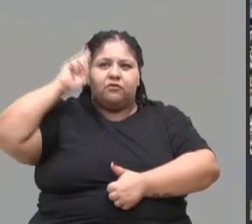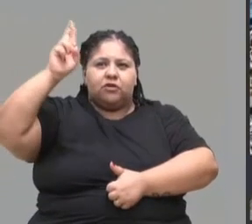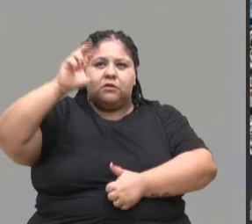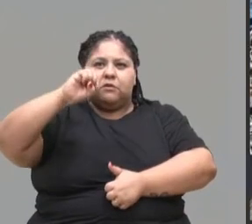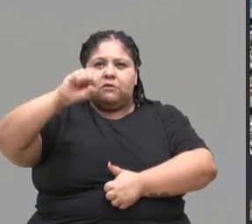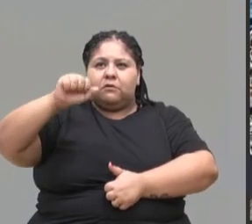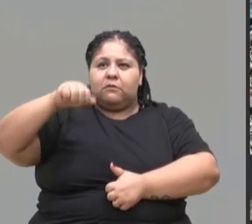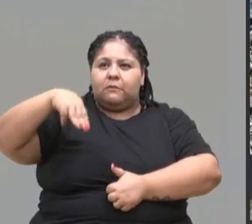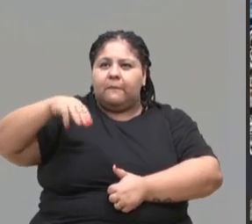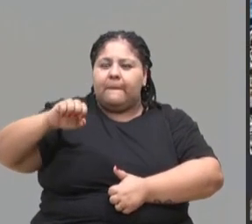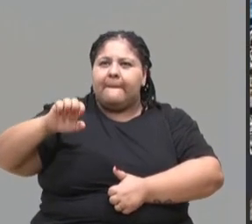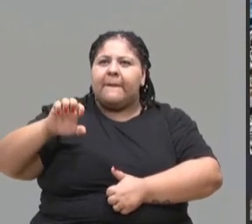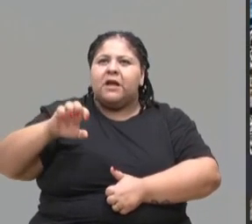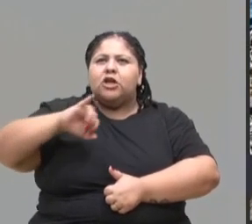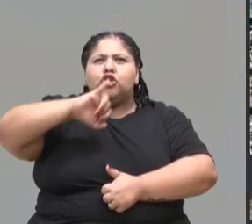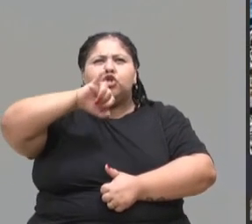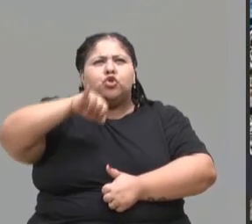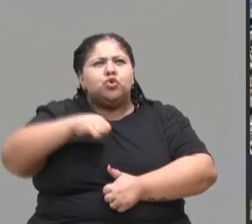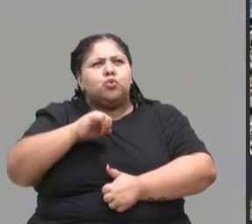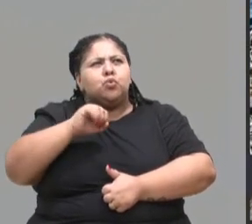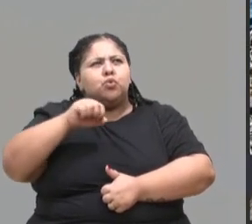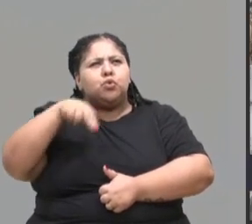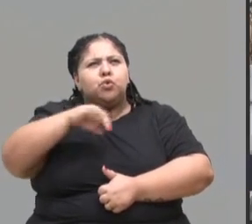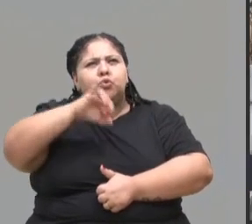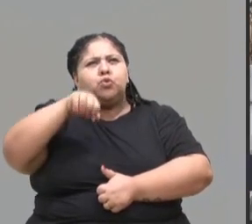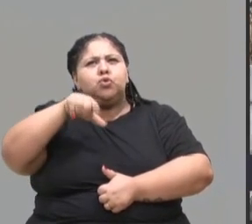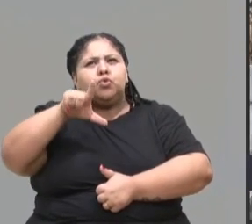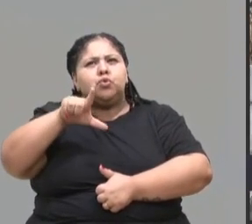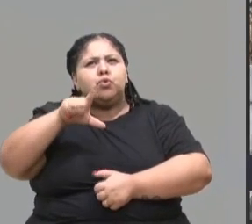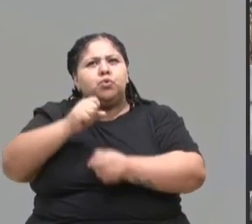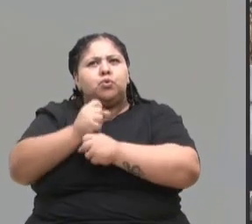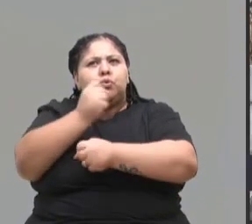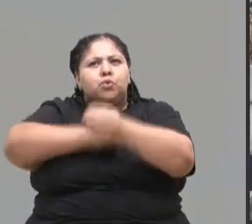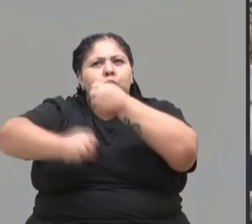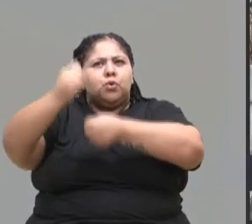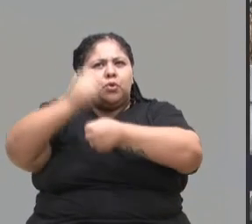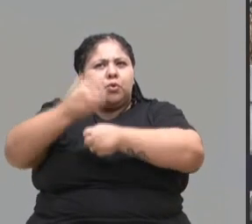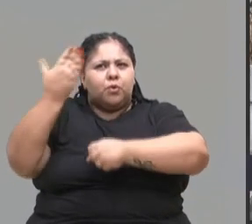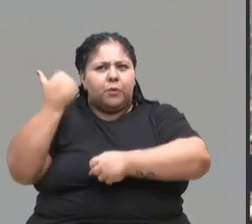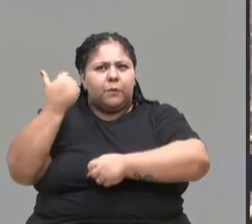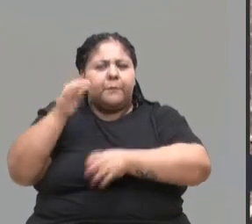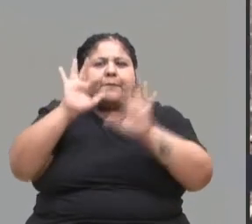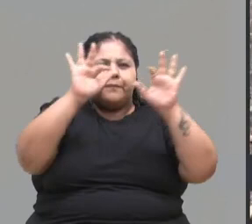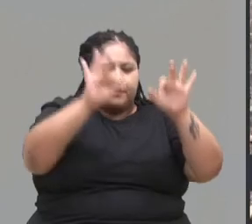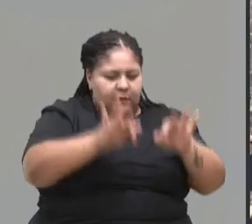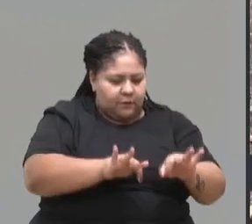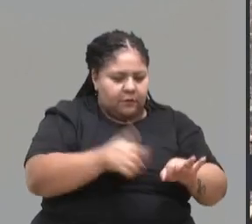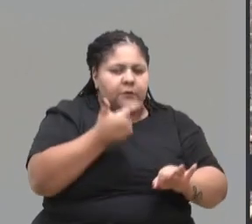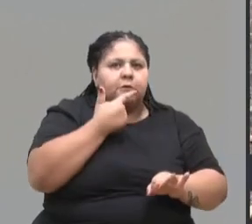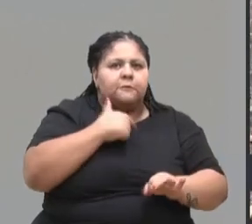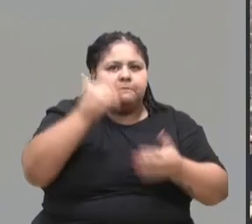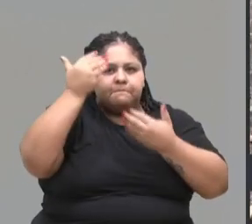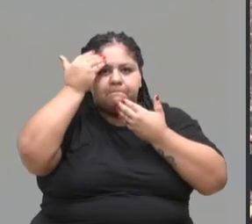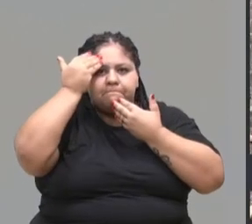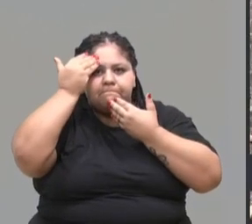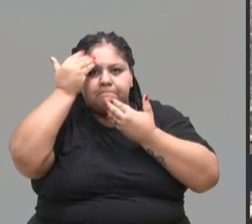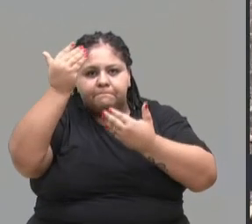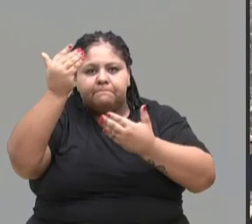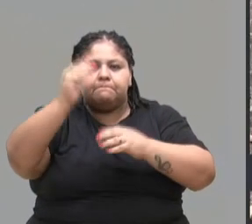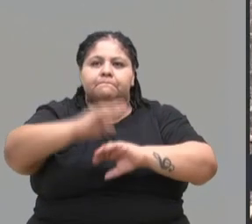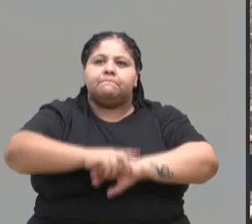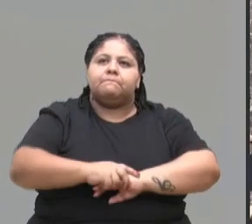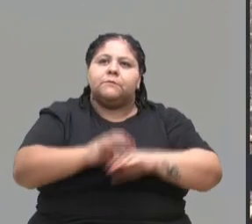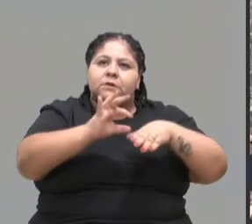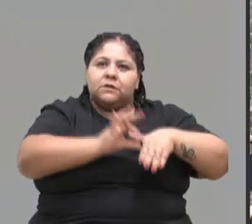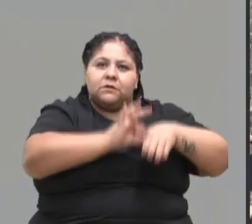em junho ou julho do ano passado. E para encerrar, gostaria de agradecer o proprietário dessa